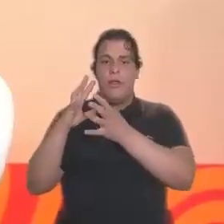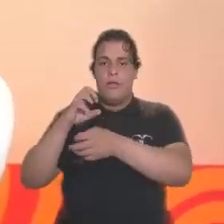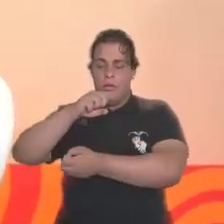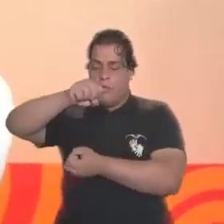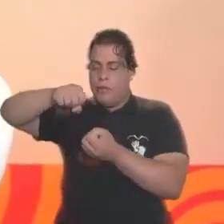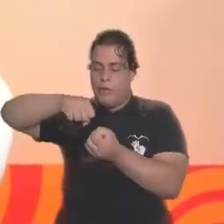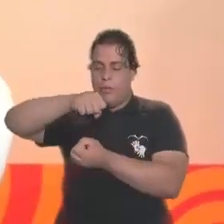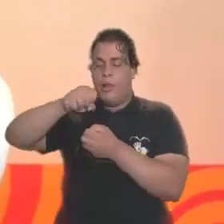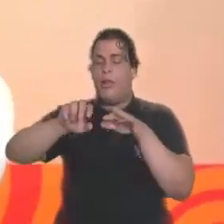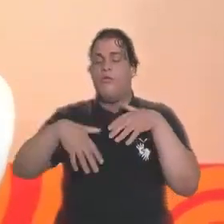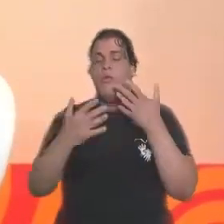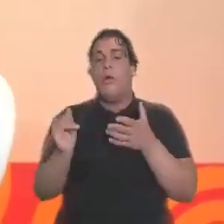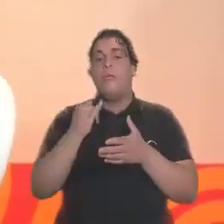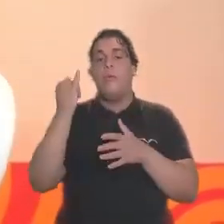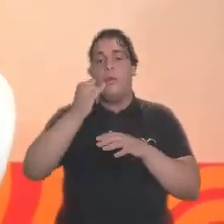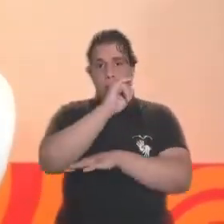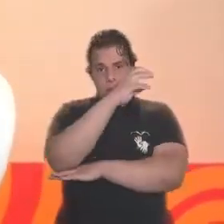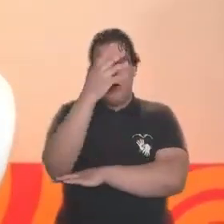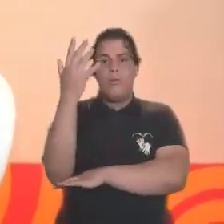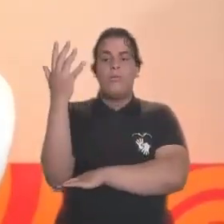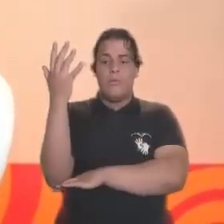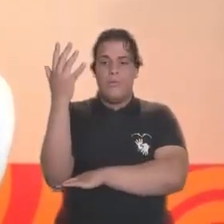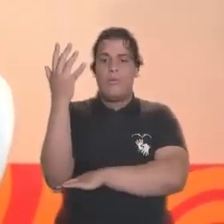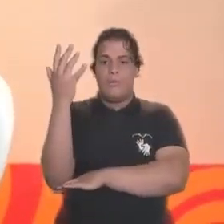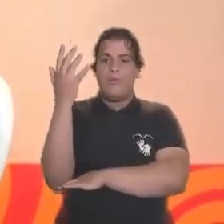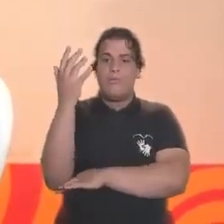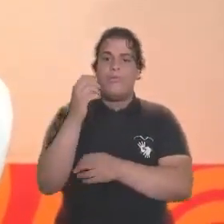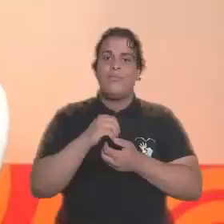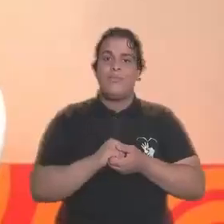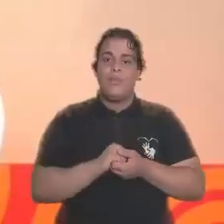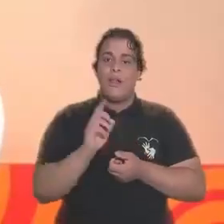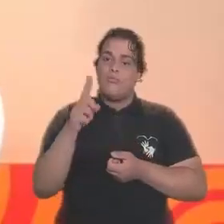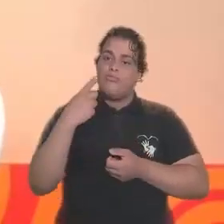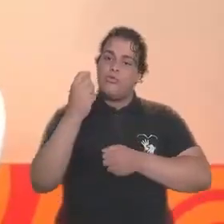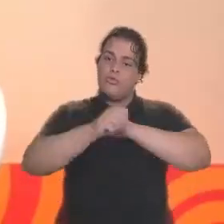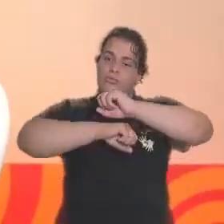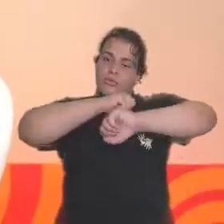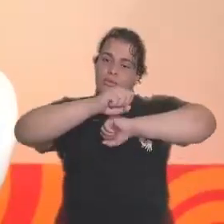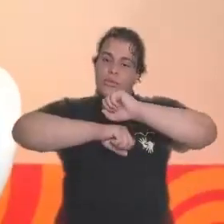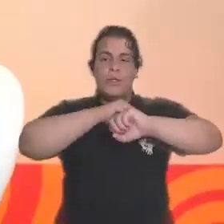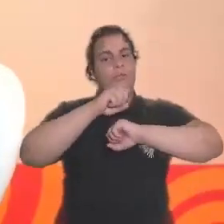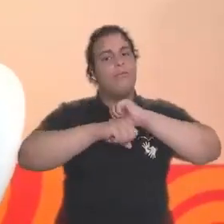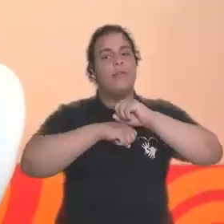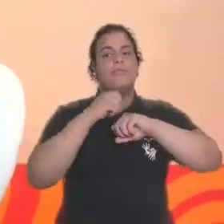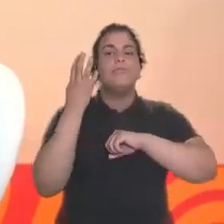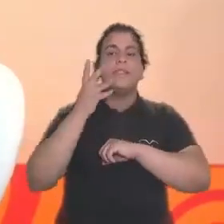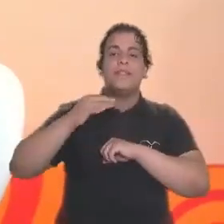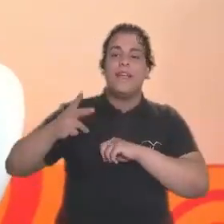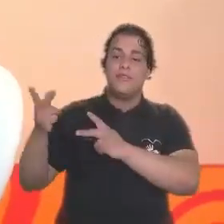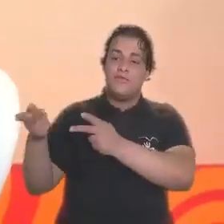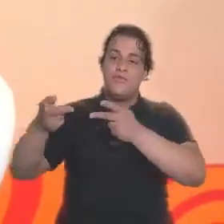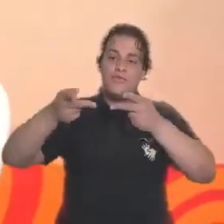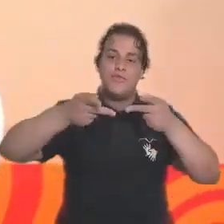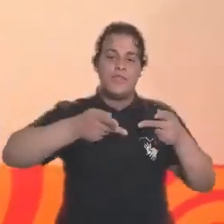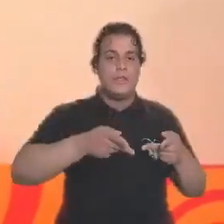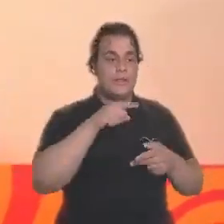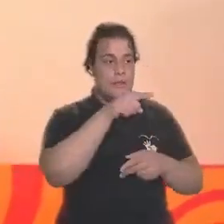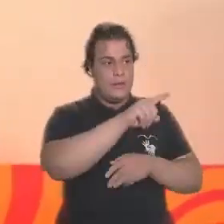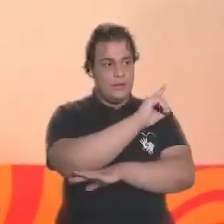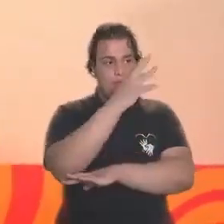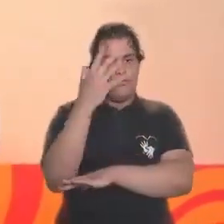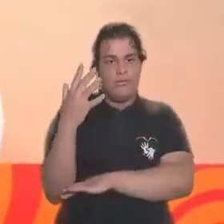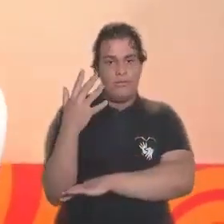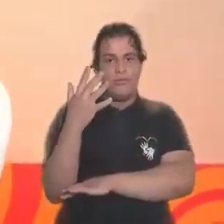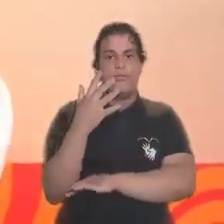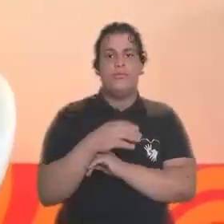da Secretaria de Meio Ambiente e também do IPDSA. A gente já está programando para as crianças visitas técnicas no Pequeno Jardineiro,